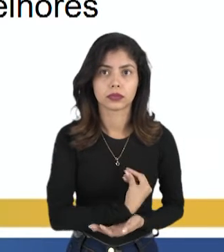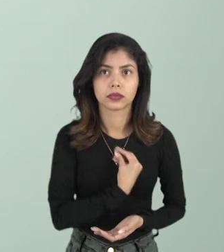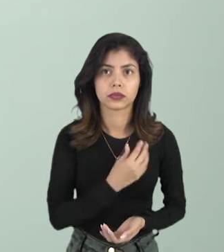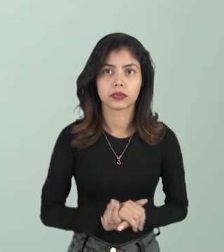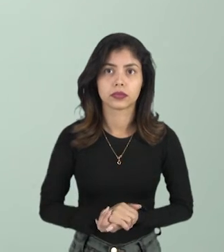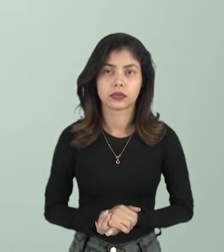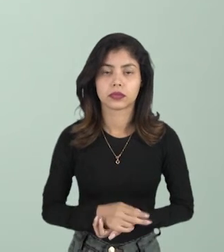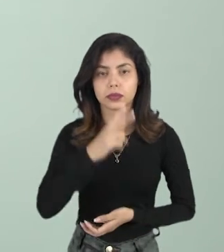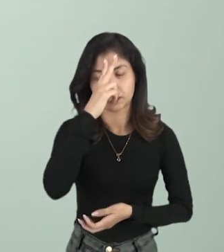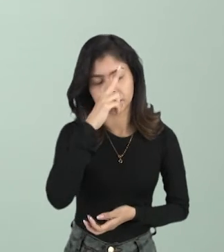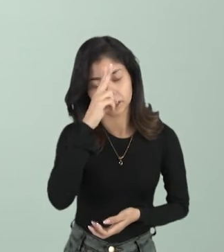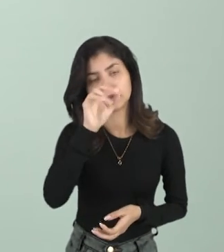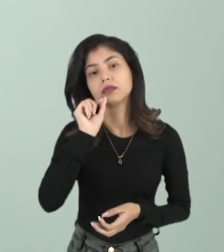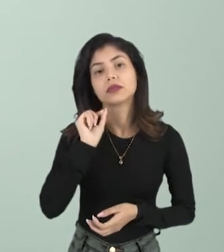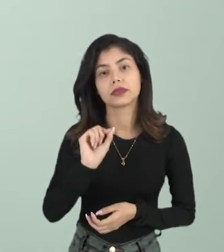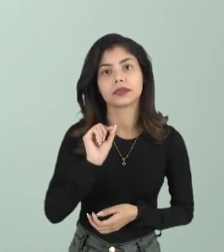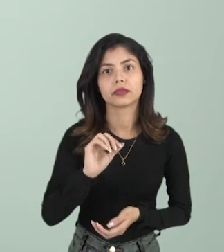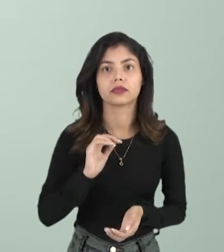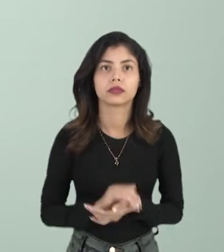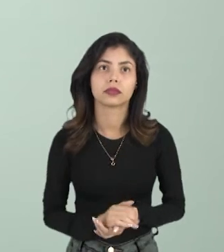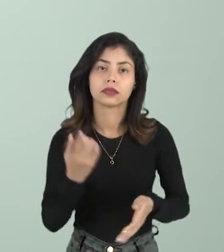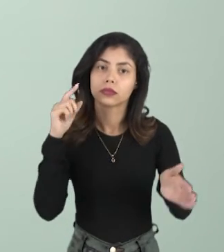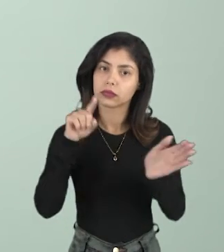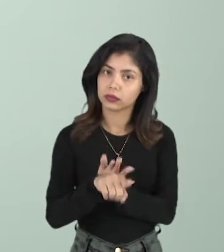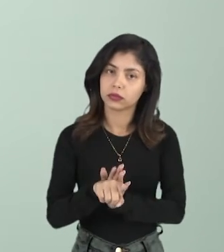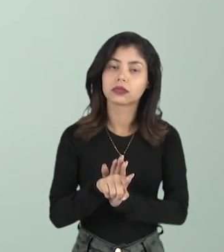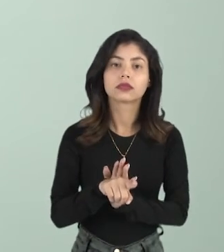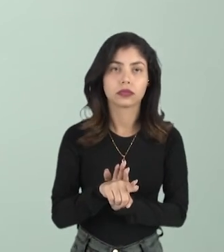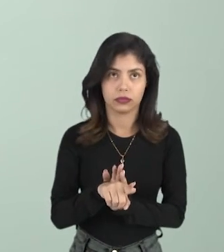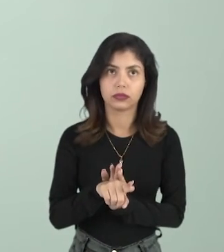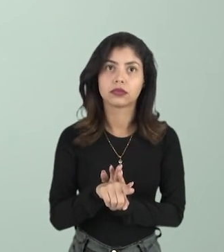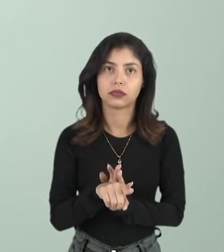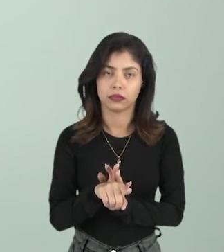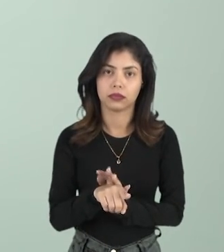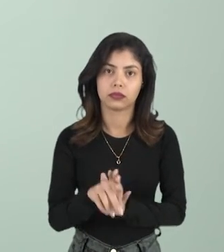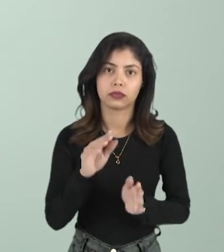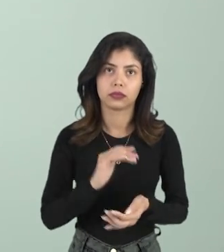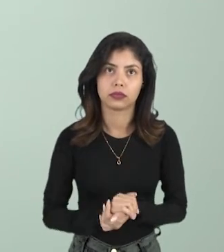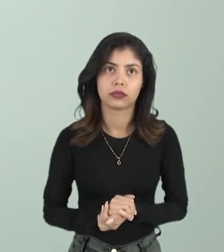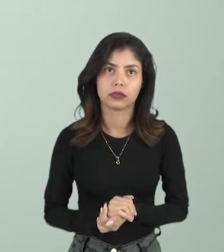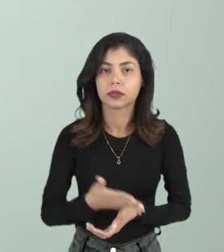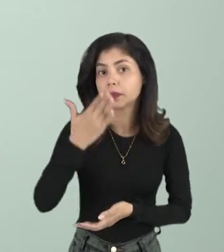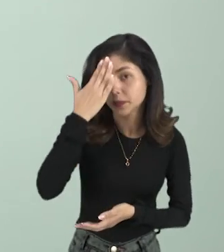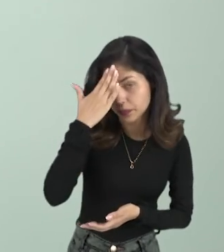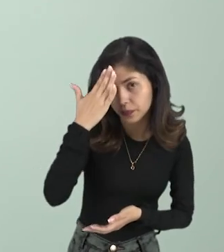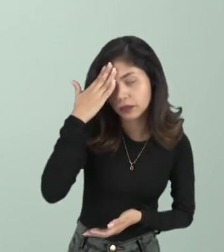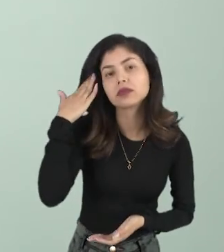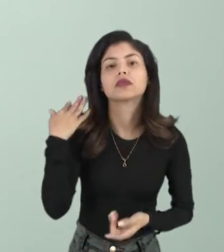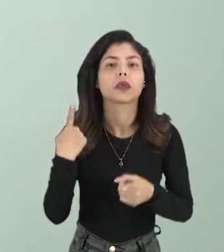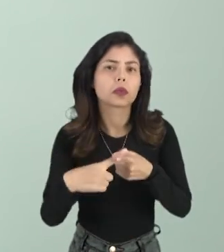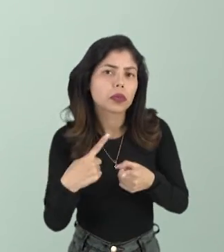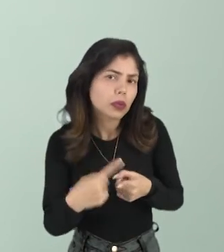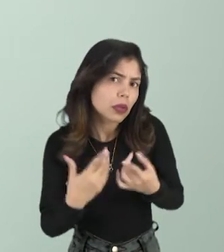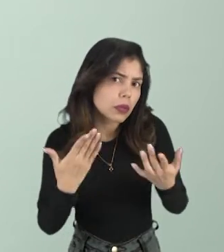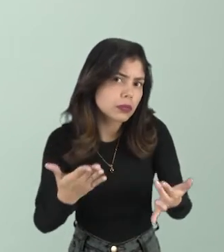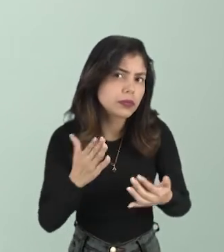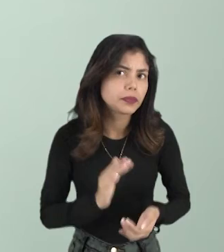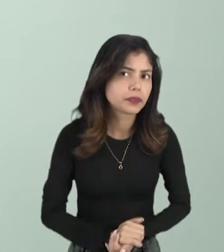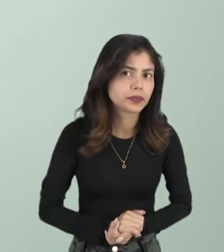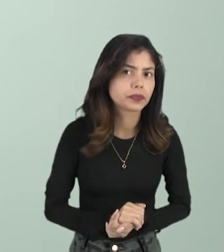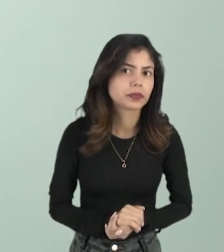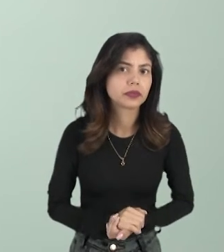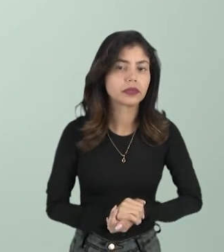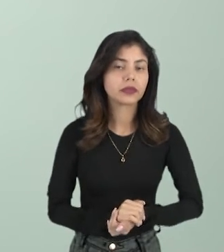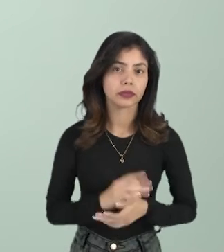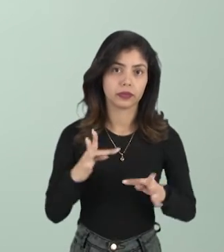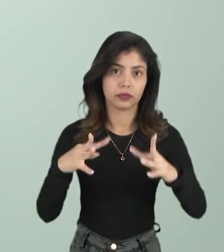vida. Lembrando que esta questão é de compreensão. Por que de compreensão, professora?